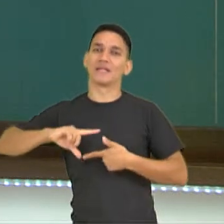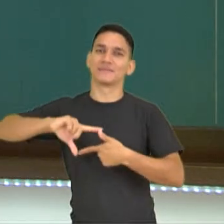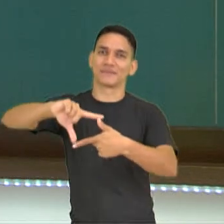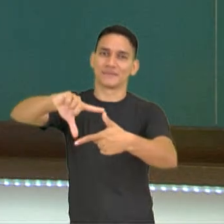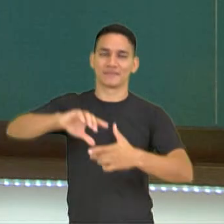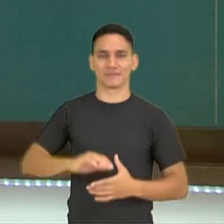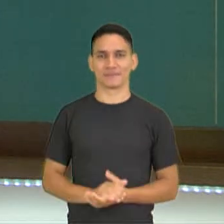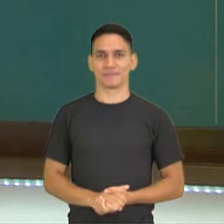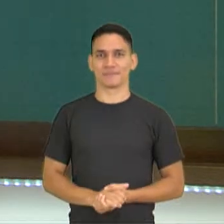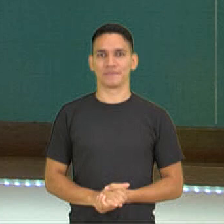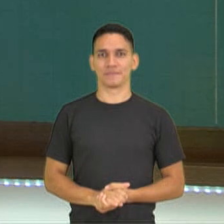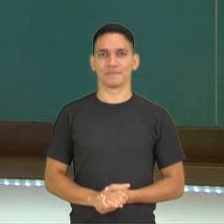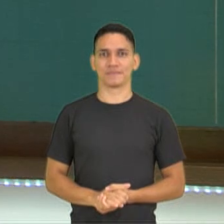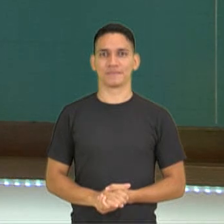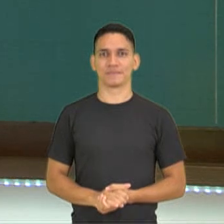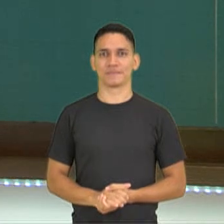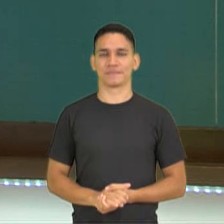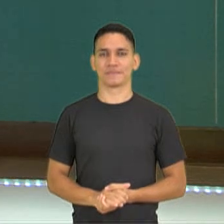tradições.